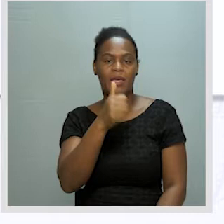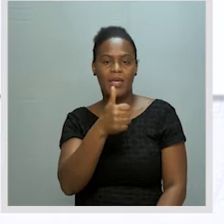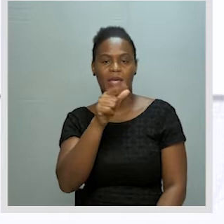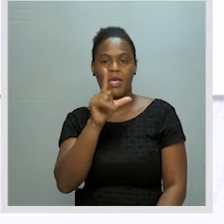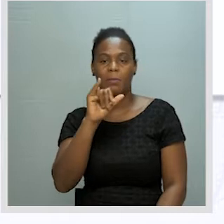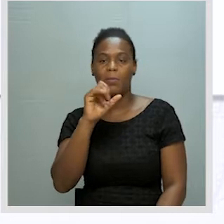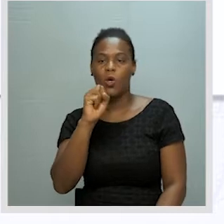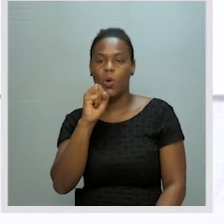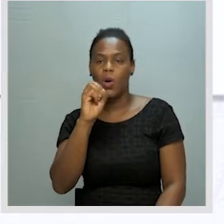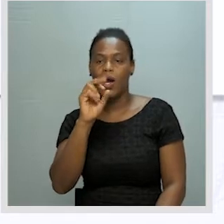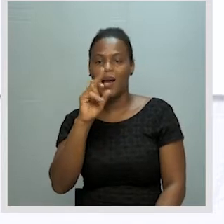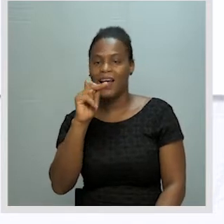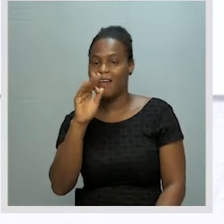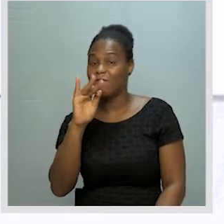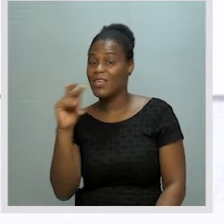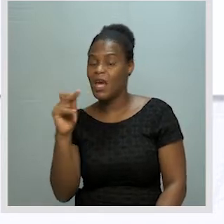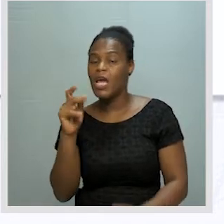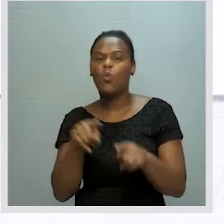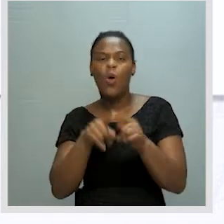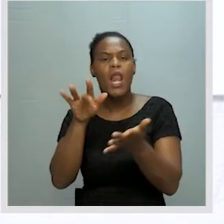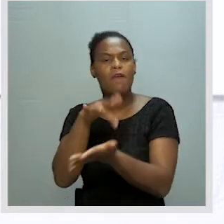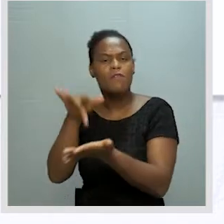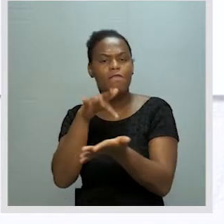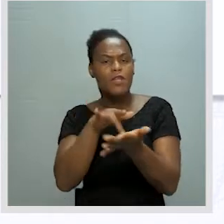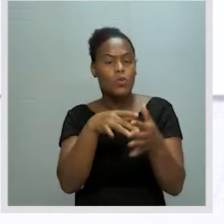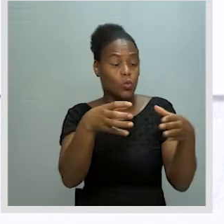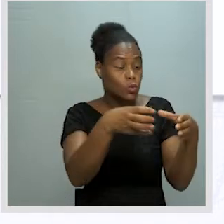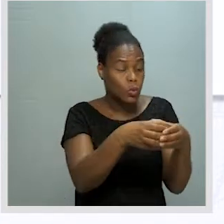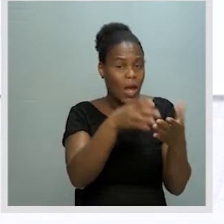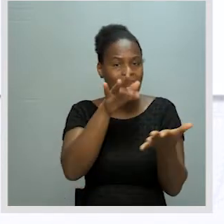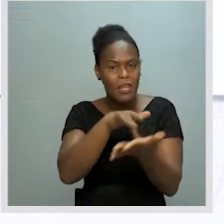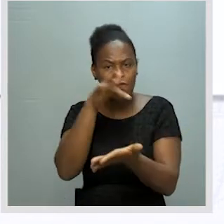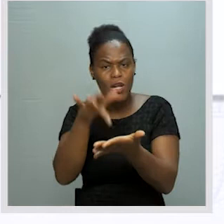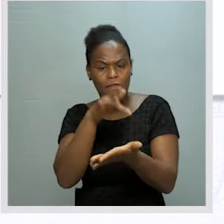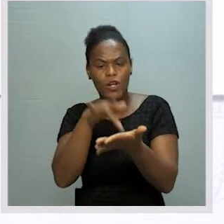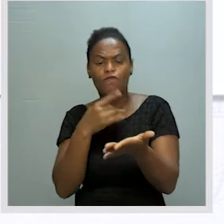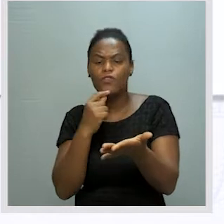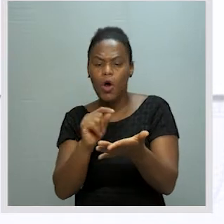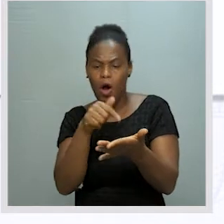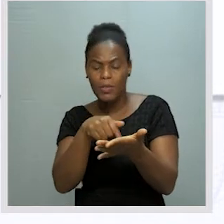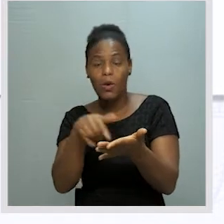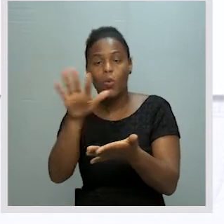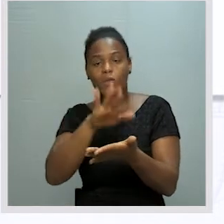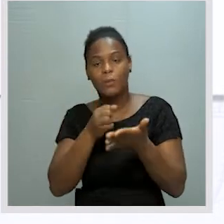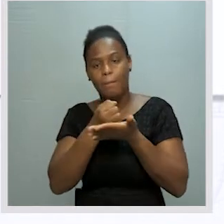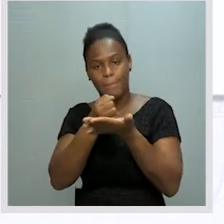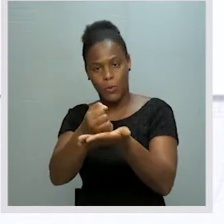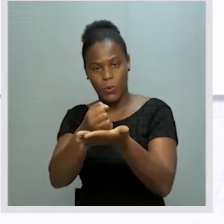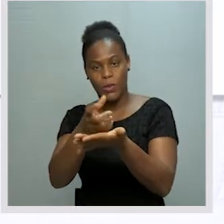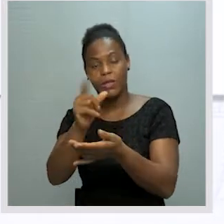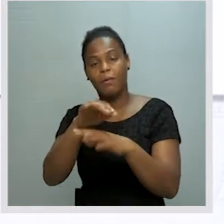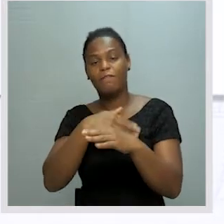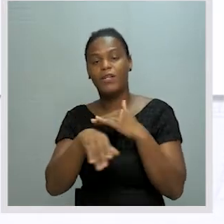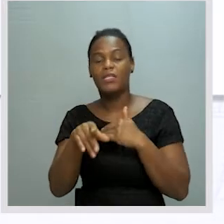se retira uma determinada informação. Conjunto de obras citadas, utilizadas para apoio nos estudos e